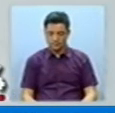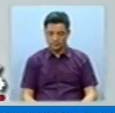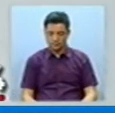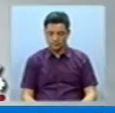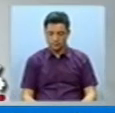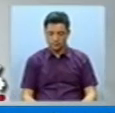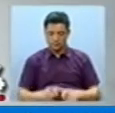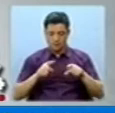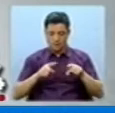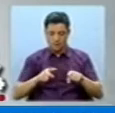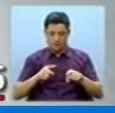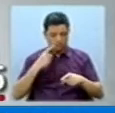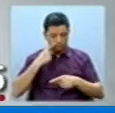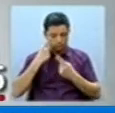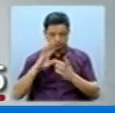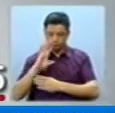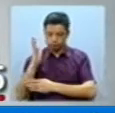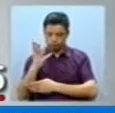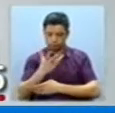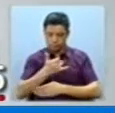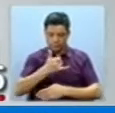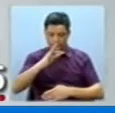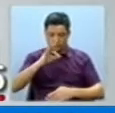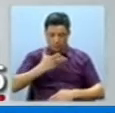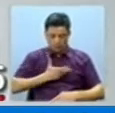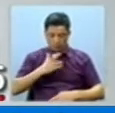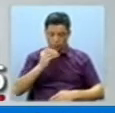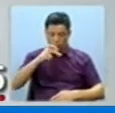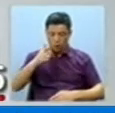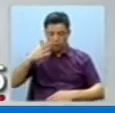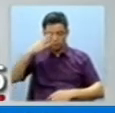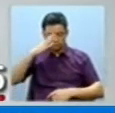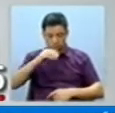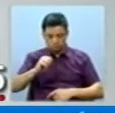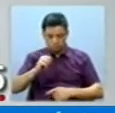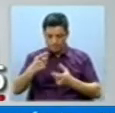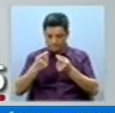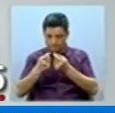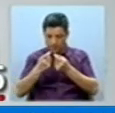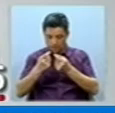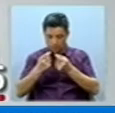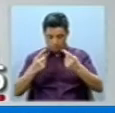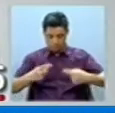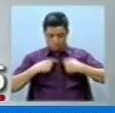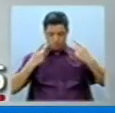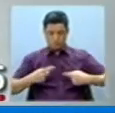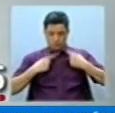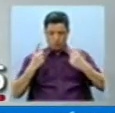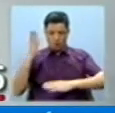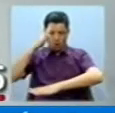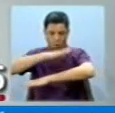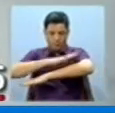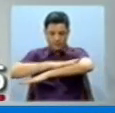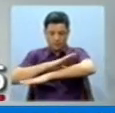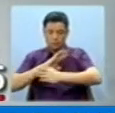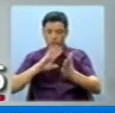Marco Tempest aparece rodeado por 24 drones em voo muito próximos dele. E obedecem aos comandos gestuais que